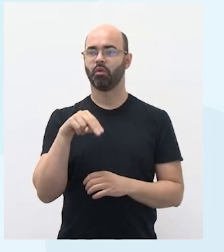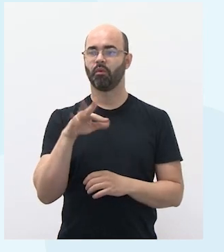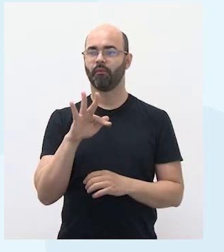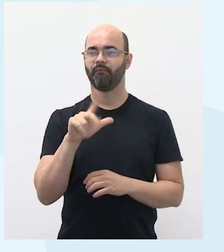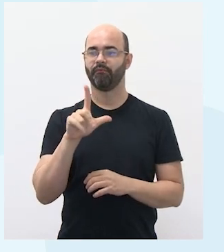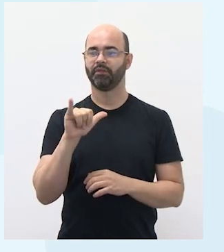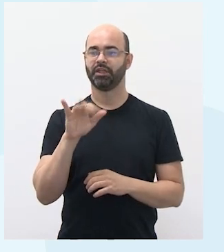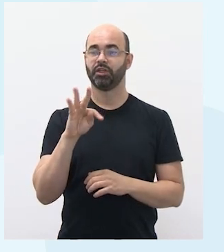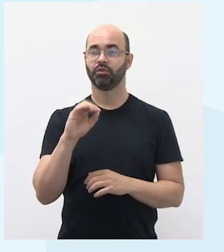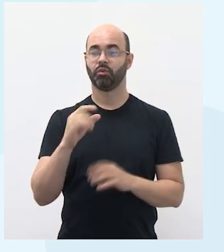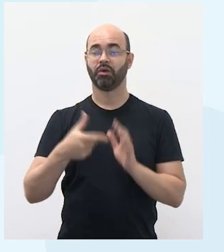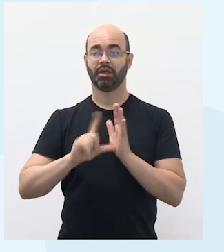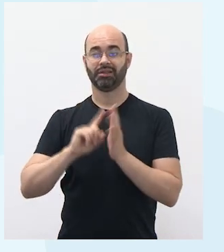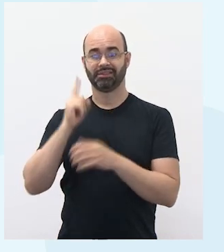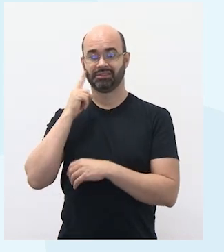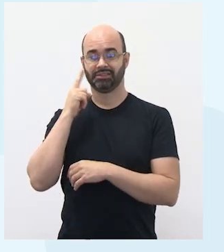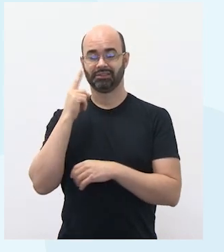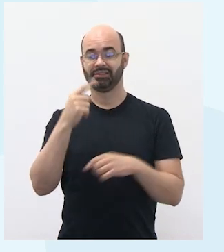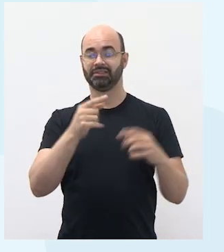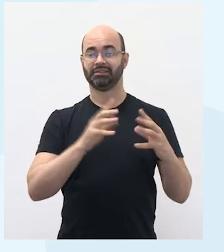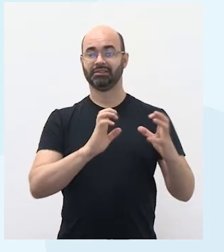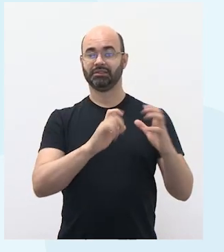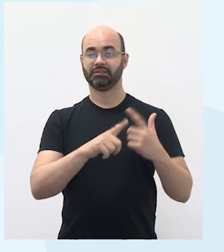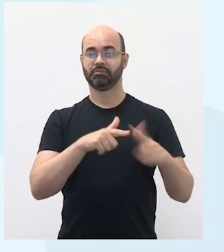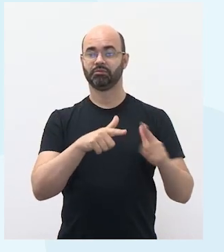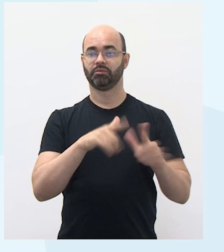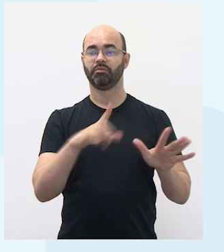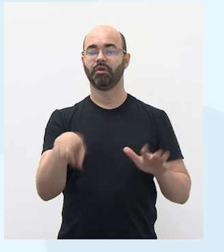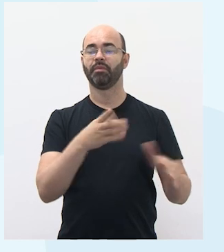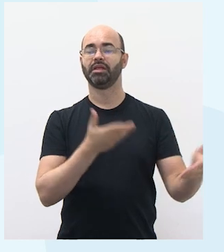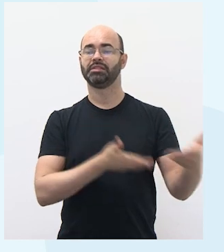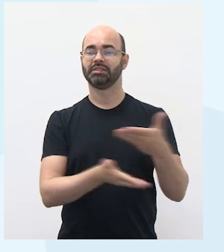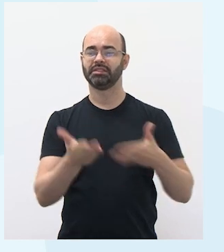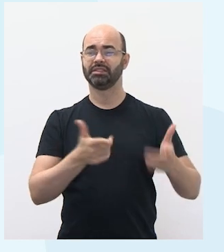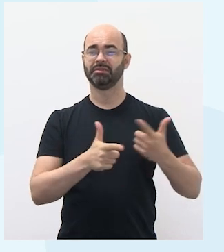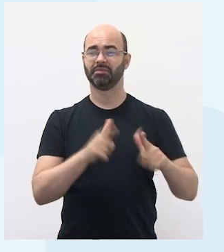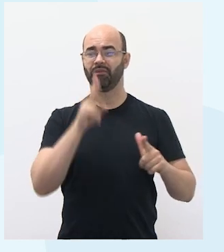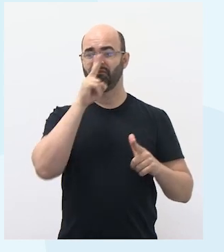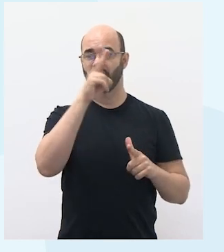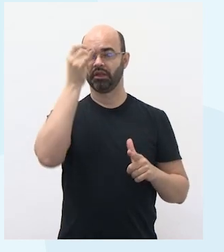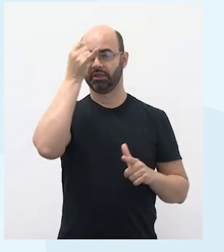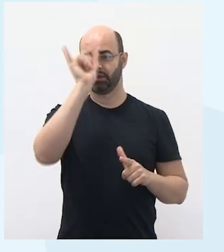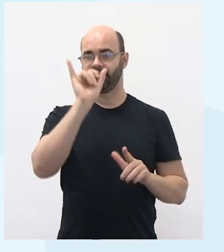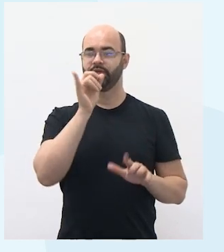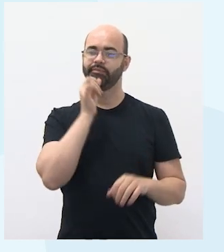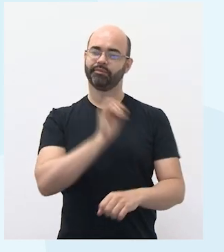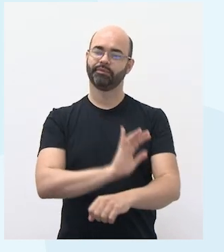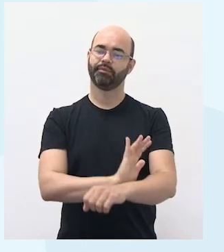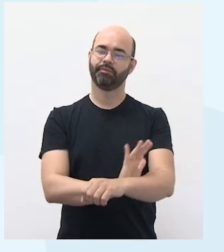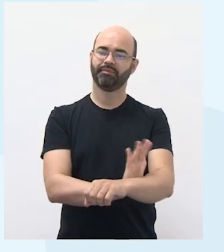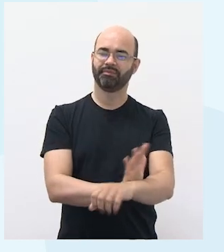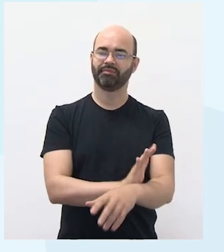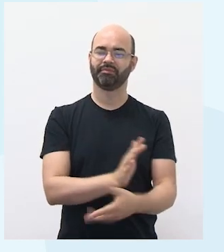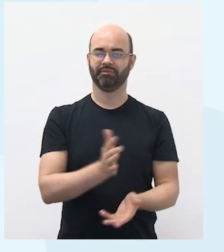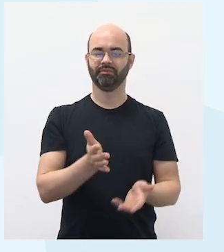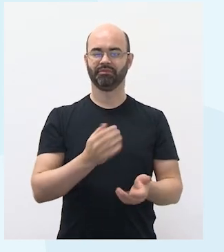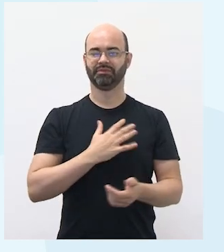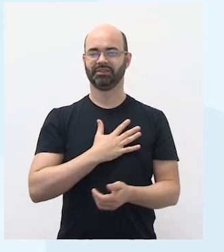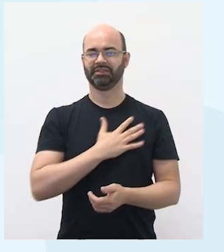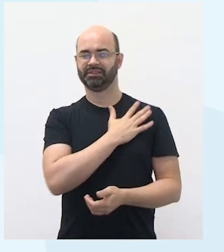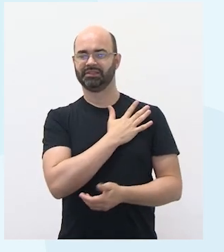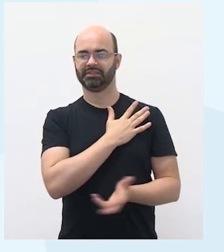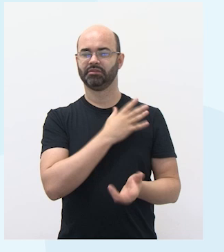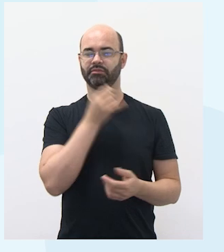grandes transtornos nas relações interpessoais. Né? Então, preconceito sempre surge de um momento em